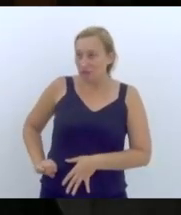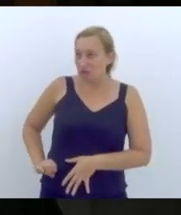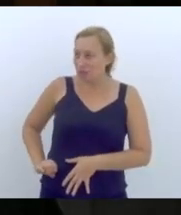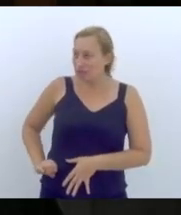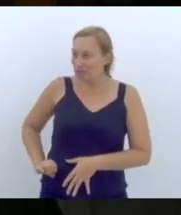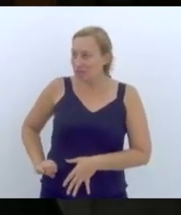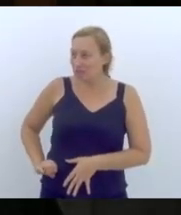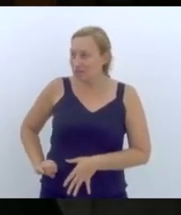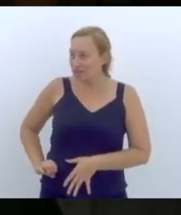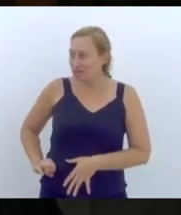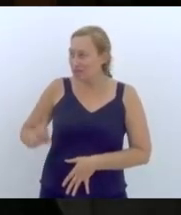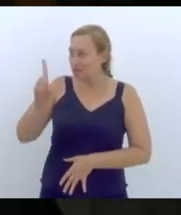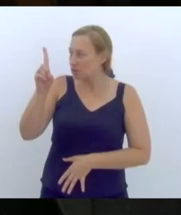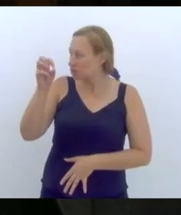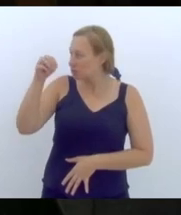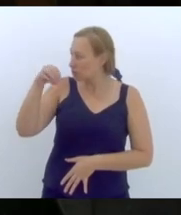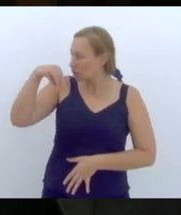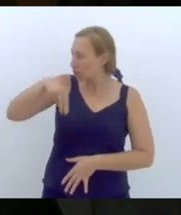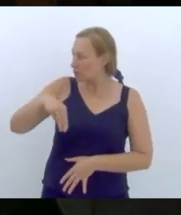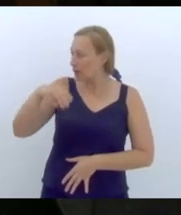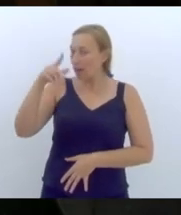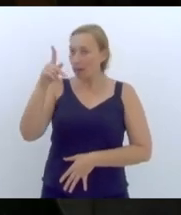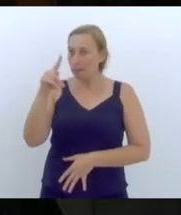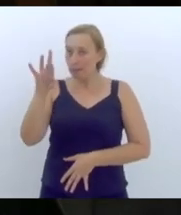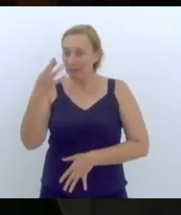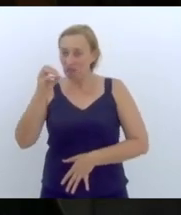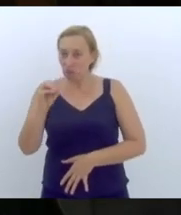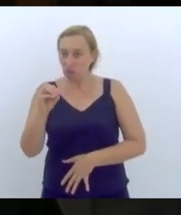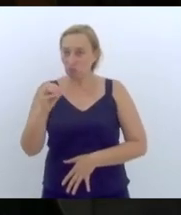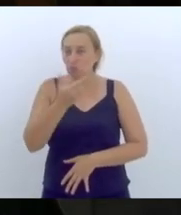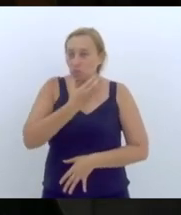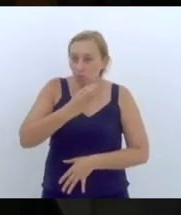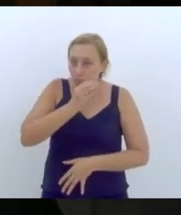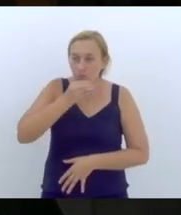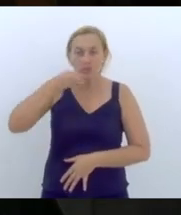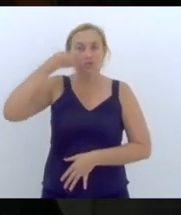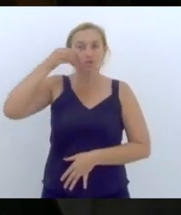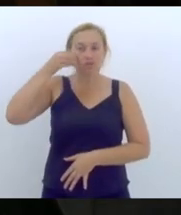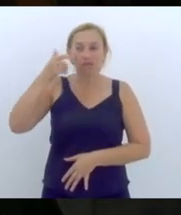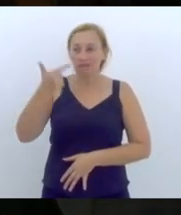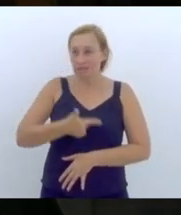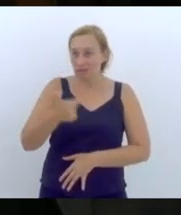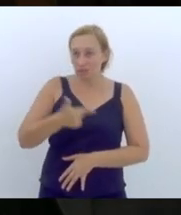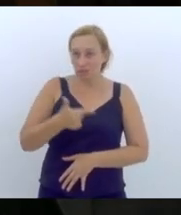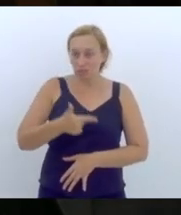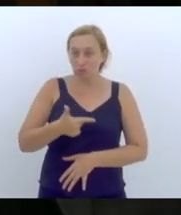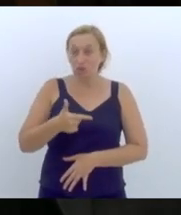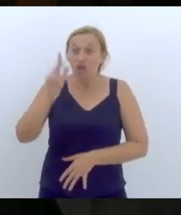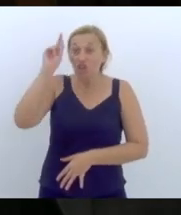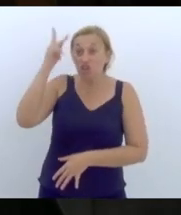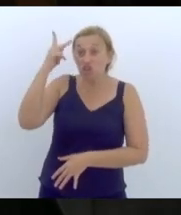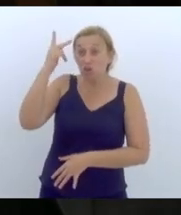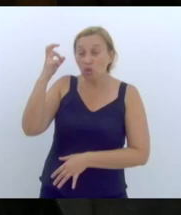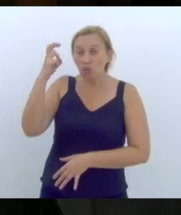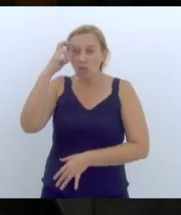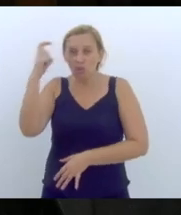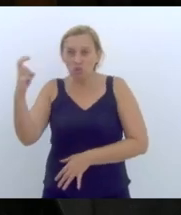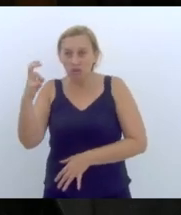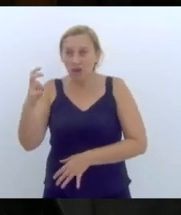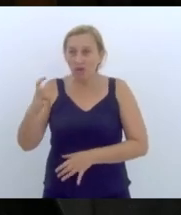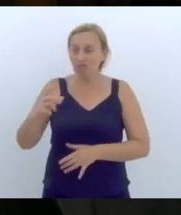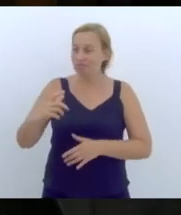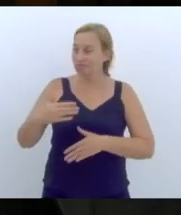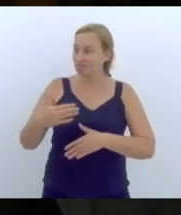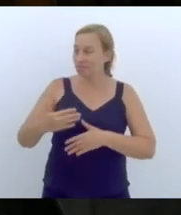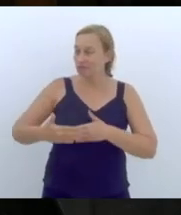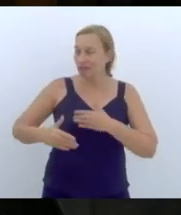II convidou para morar em Petrópolis. E com isso a gente vê as belezas históricas, culturais. É uma grande